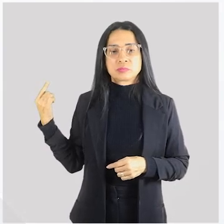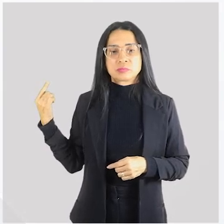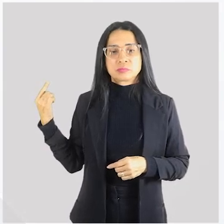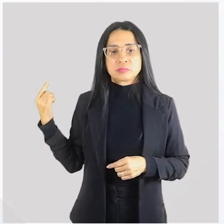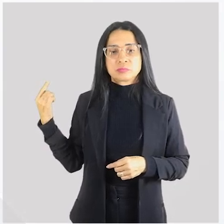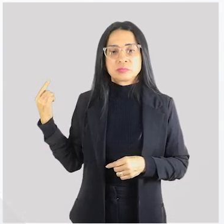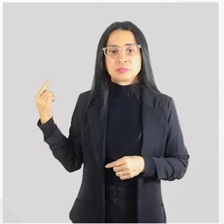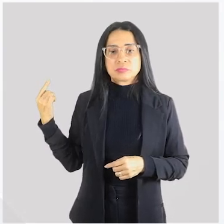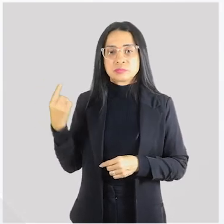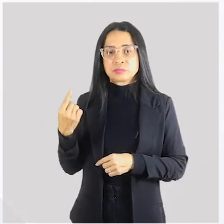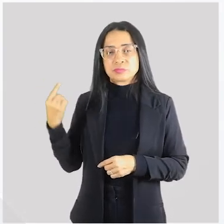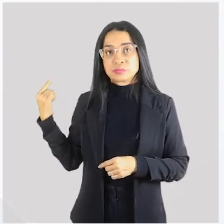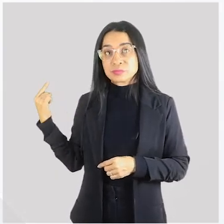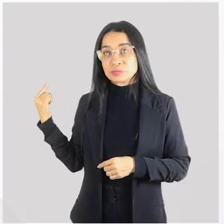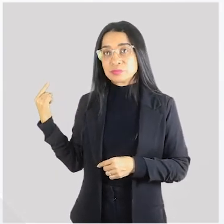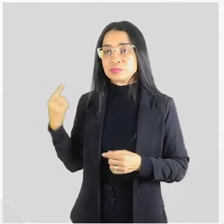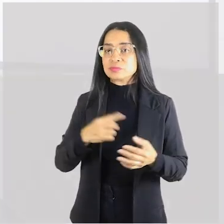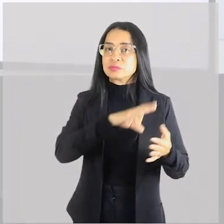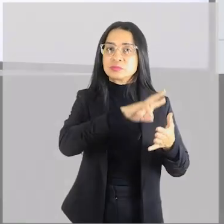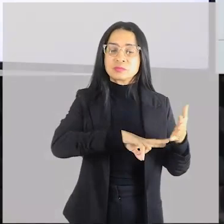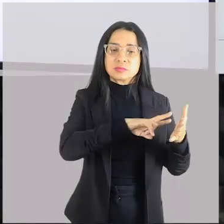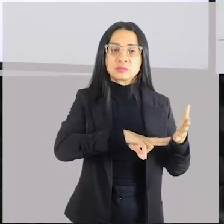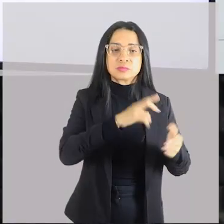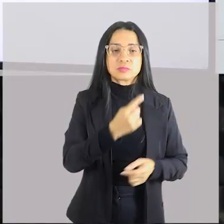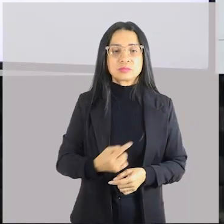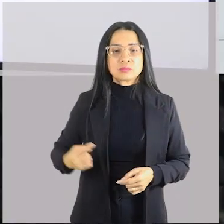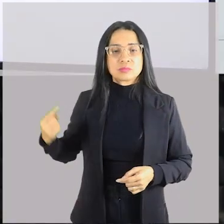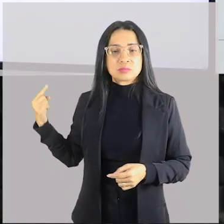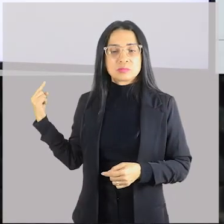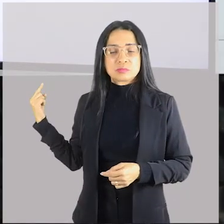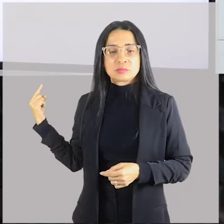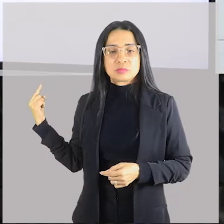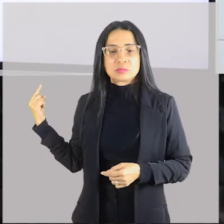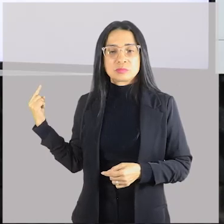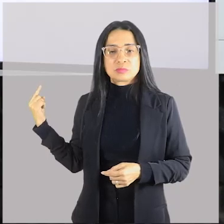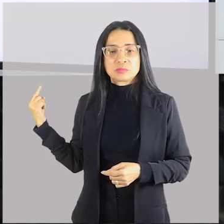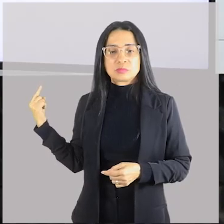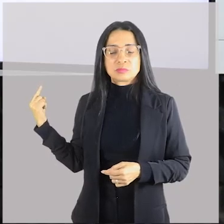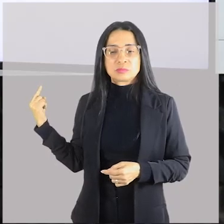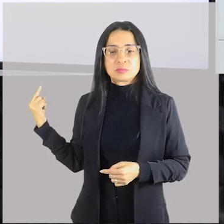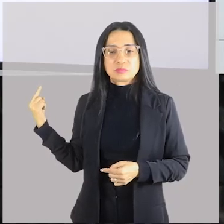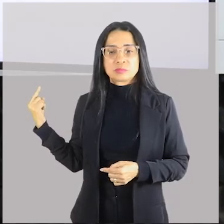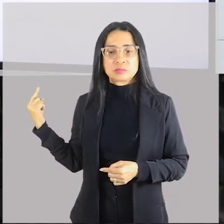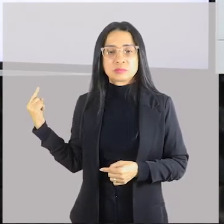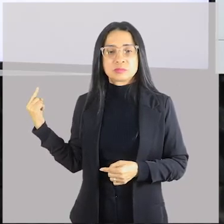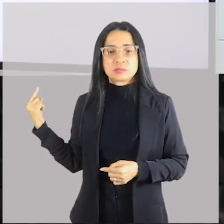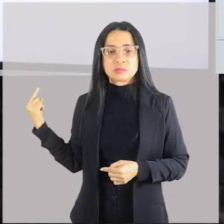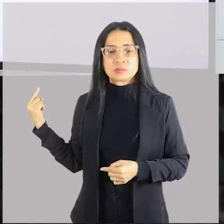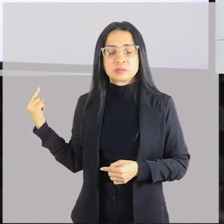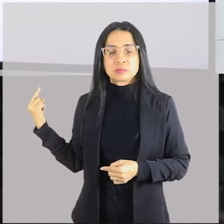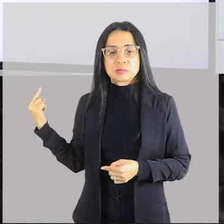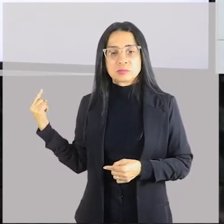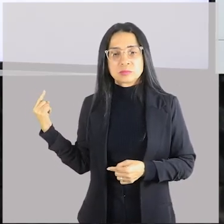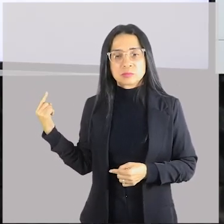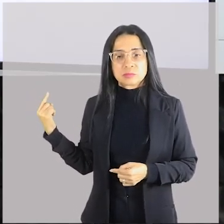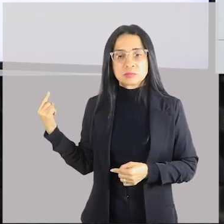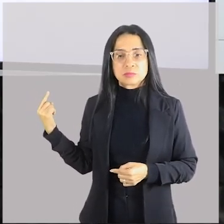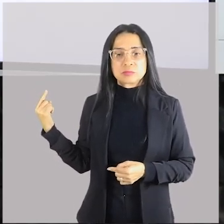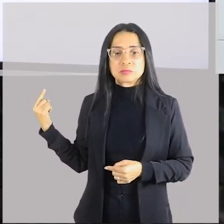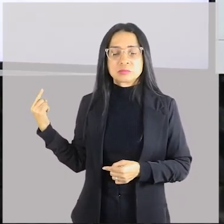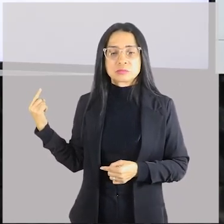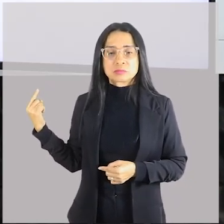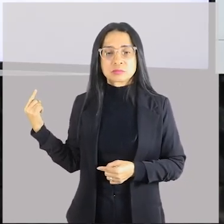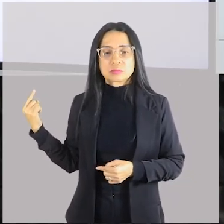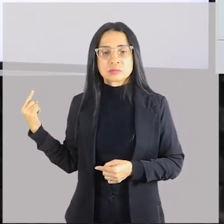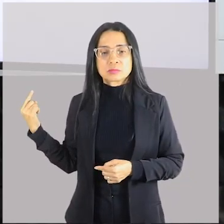n chatz faz favor Adeus até a próxima certamente Claro tem toda a razão assim é sim senhor